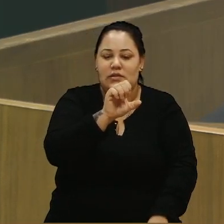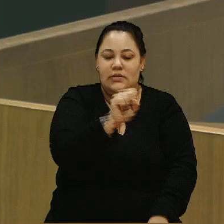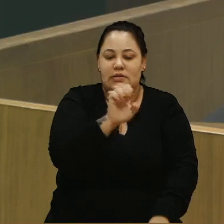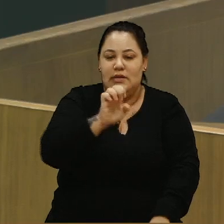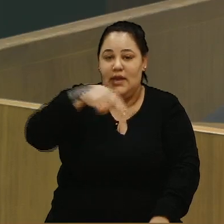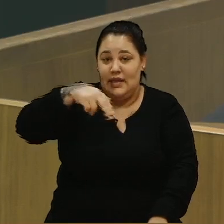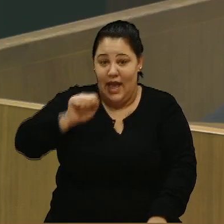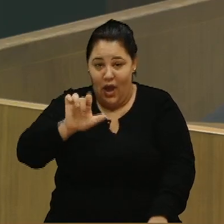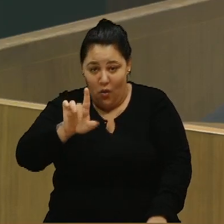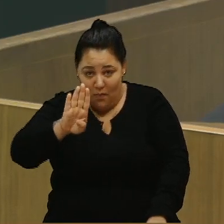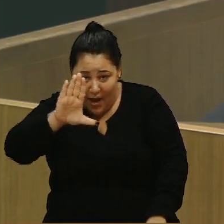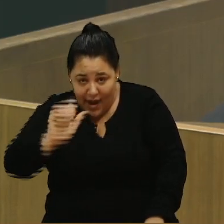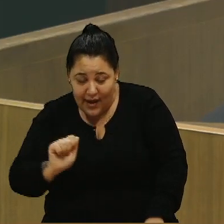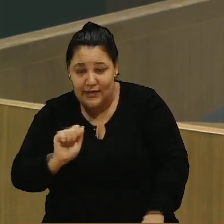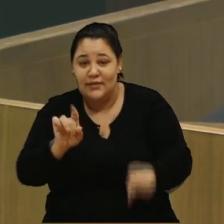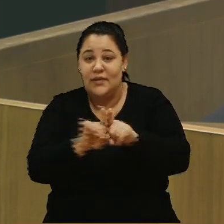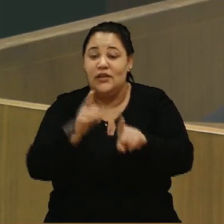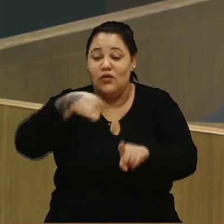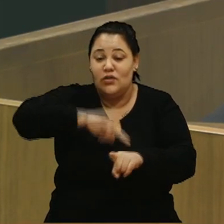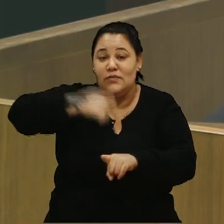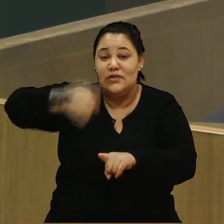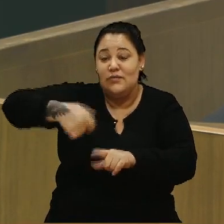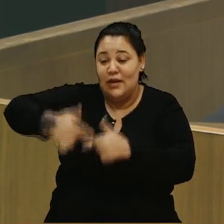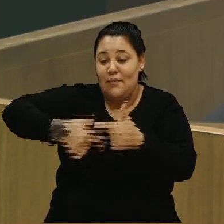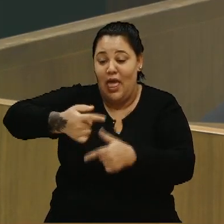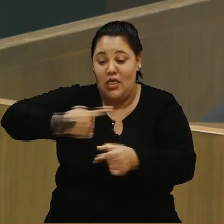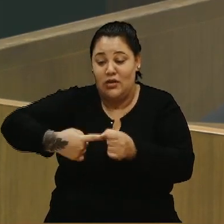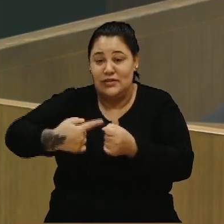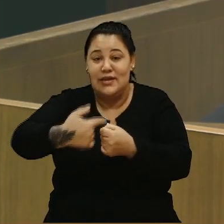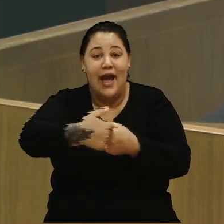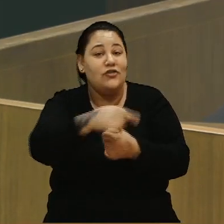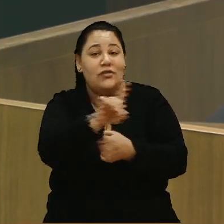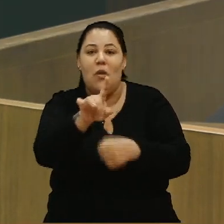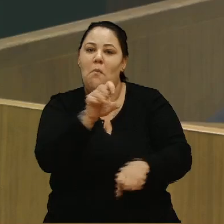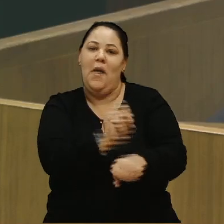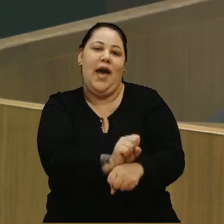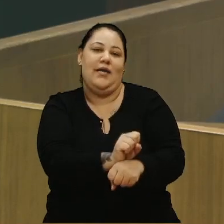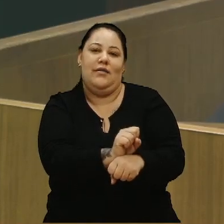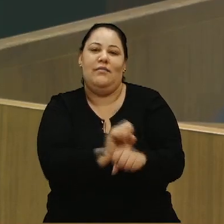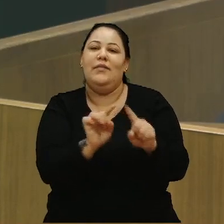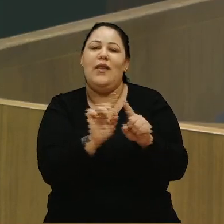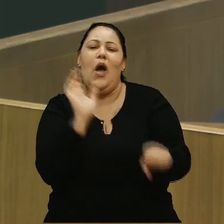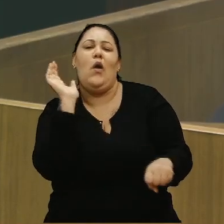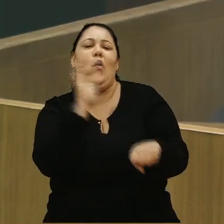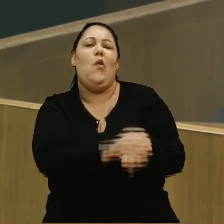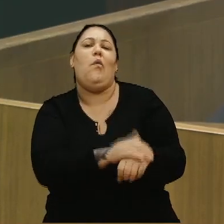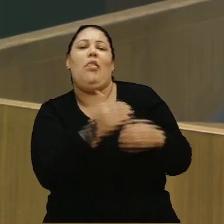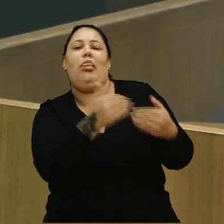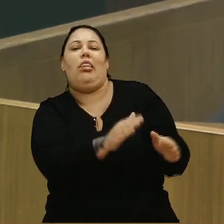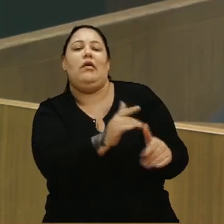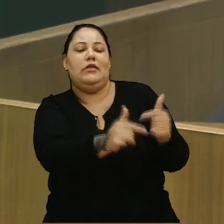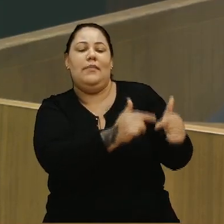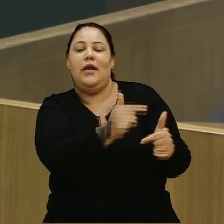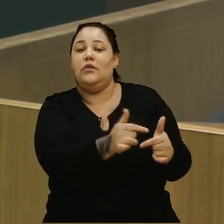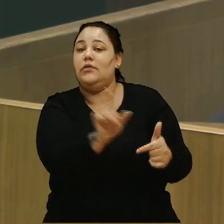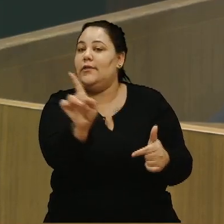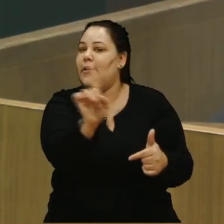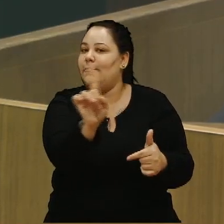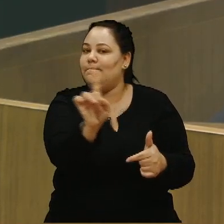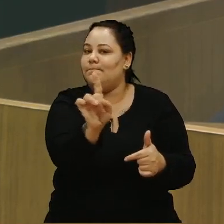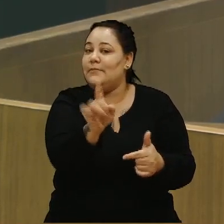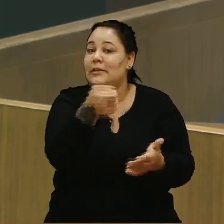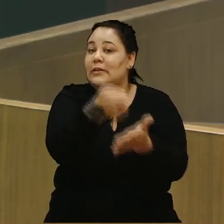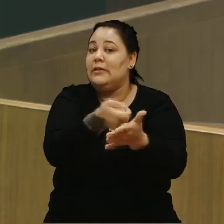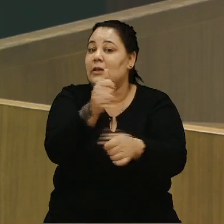nós precisamos ouvir e trabalhar para que a nossa cidade não paralise, mas não jogando a culpa para os trabalhadores, e sim buscando o que fazer para a gente